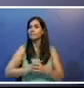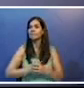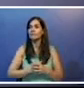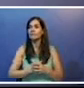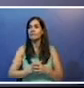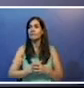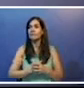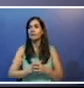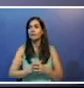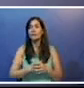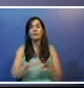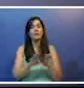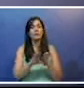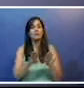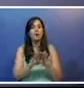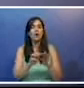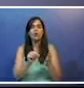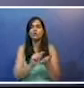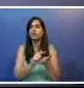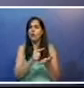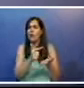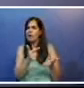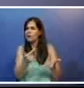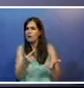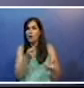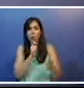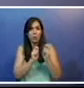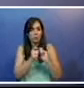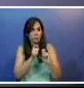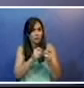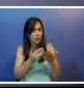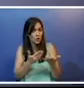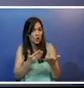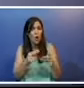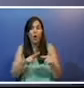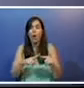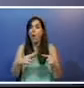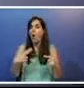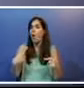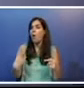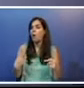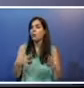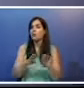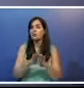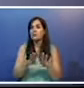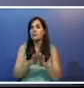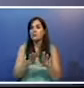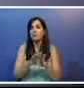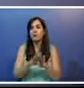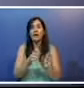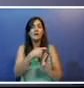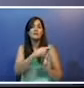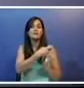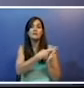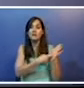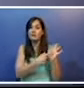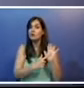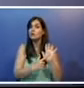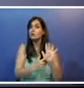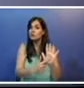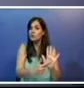artigo jornalístico, uma dissertação expositiva e argumentativa, que no caso nós estamos vendo hoje. Então tem